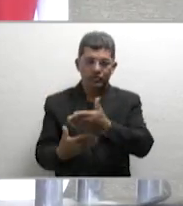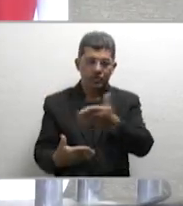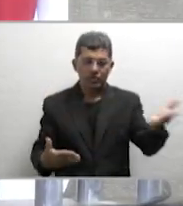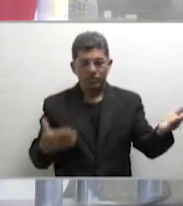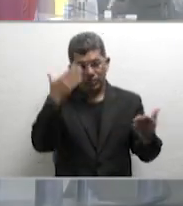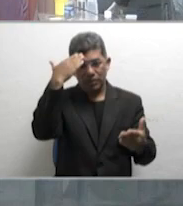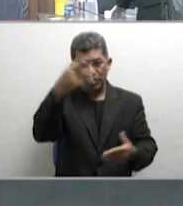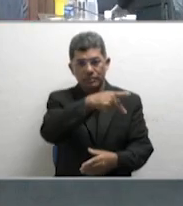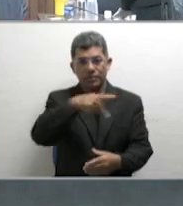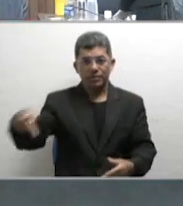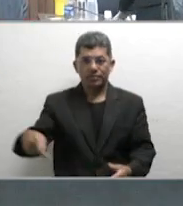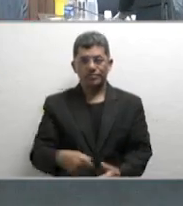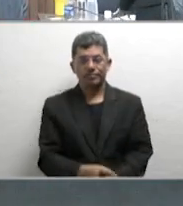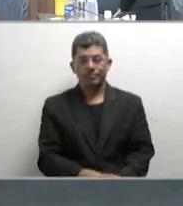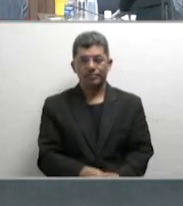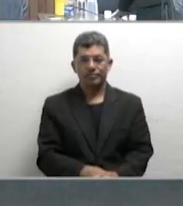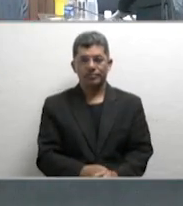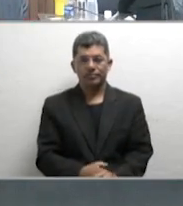presidente.